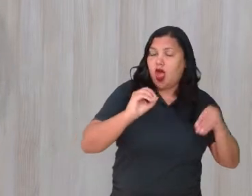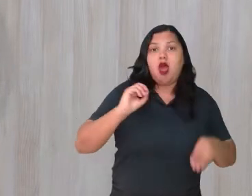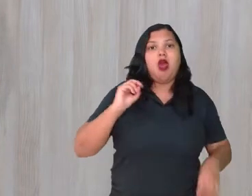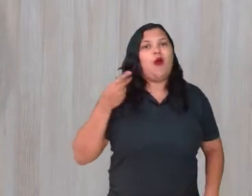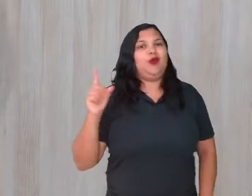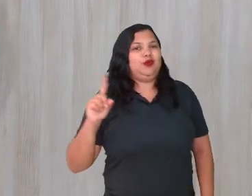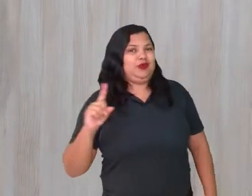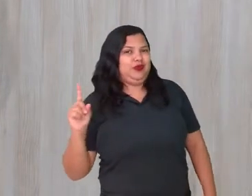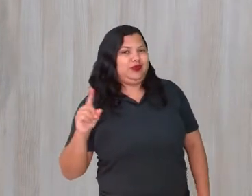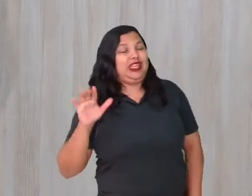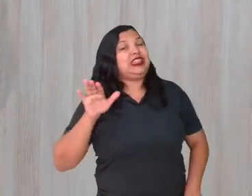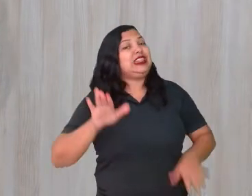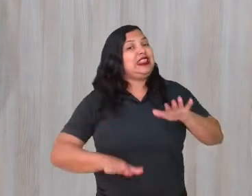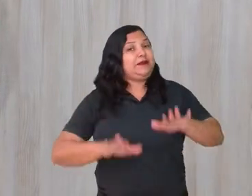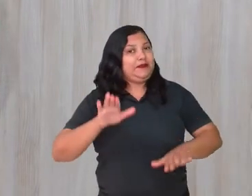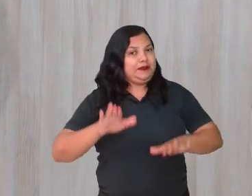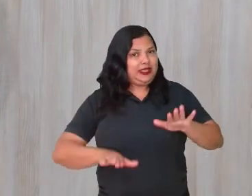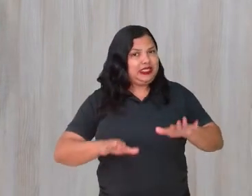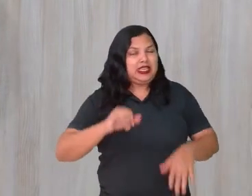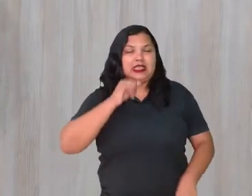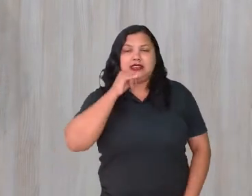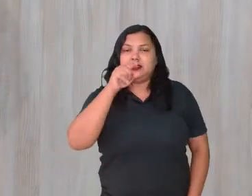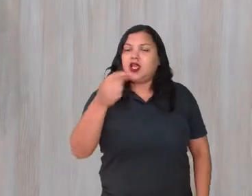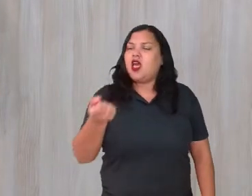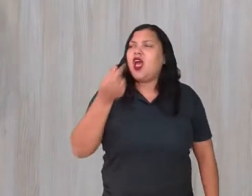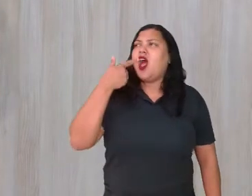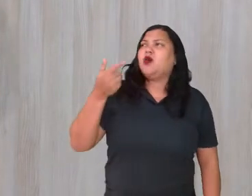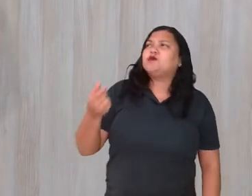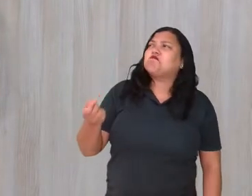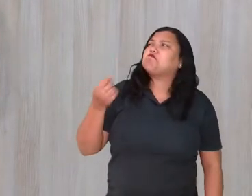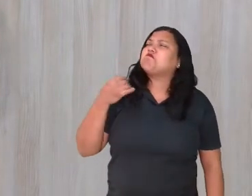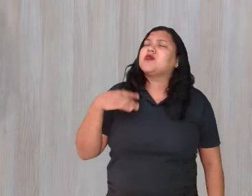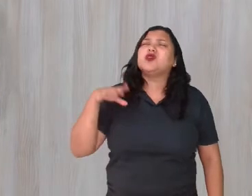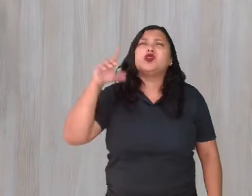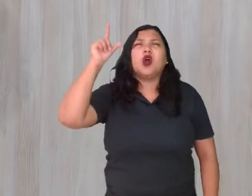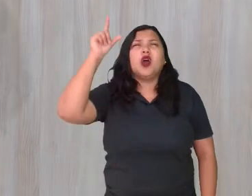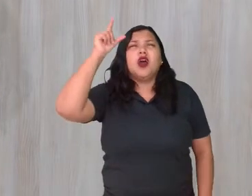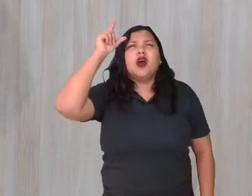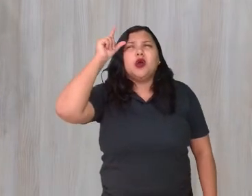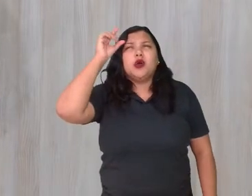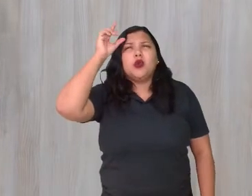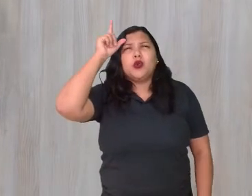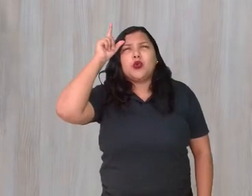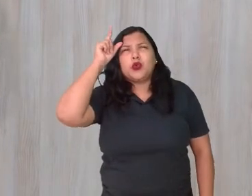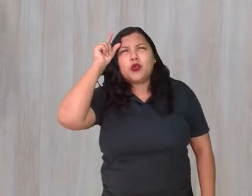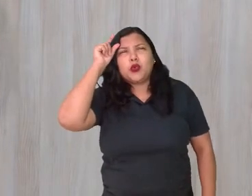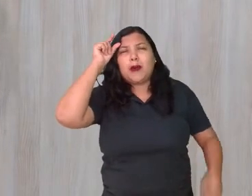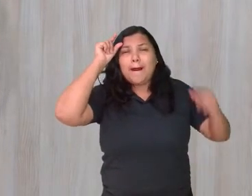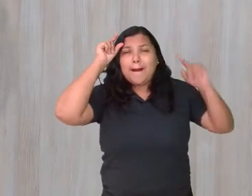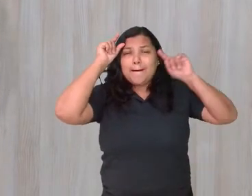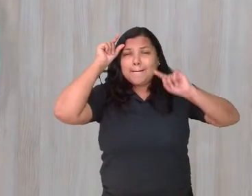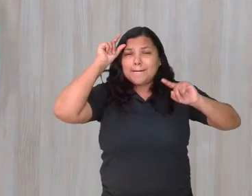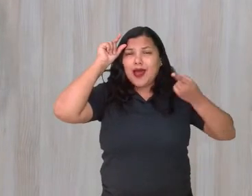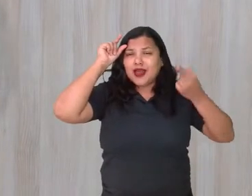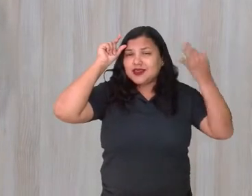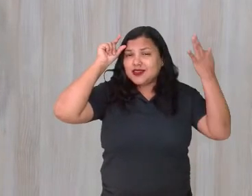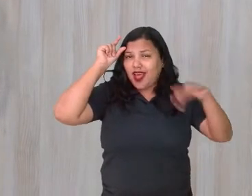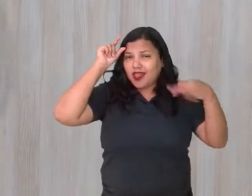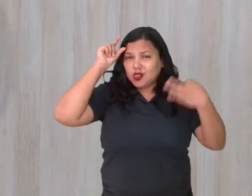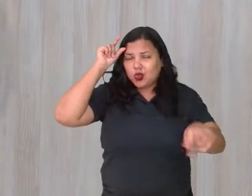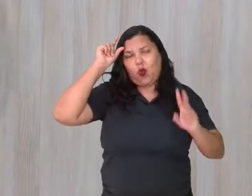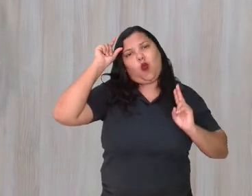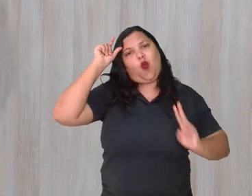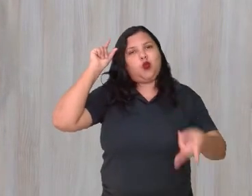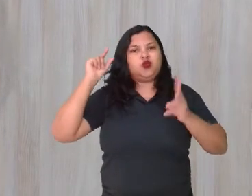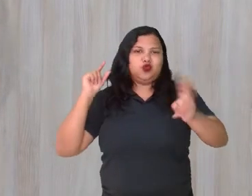né? Ou seja, você pode tomar um remédio para dor de cabeça, pode ser que dê apenas um alívio e você está com algo de que o efeito que